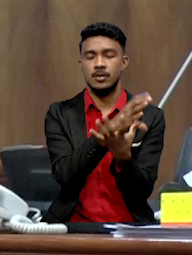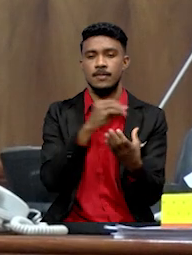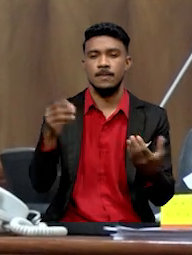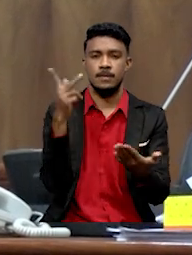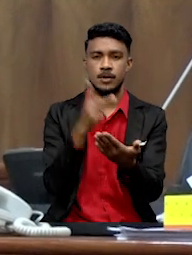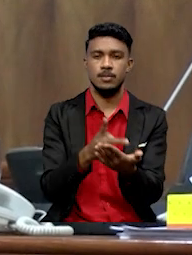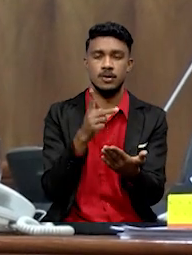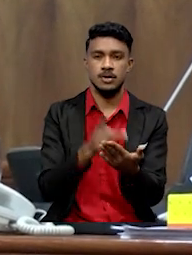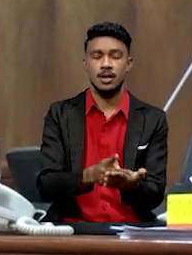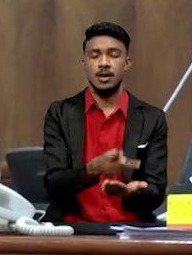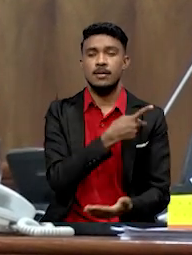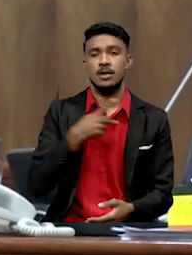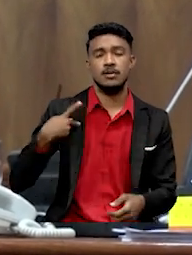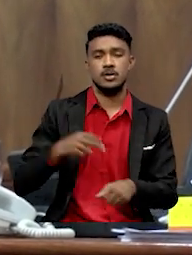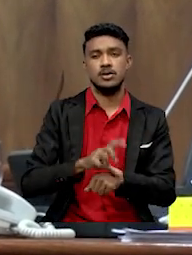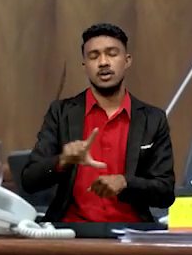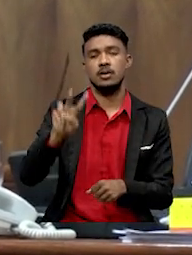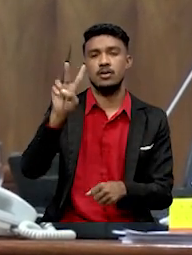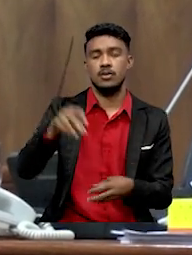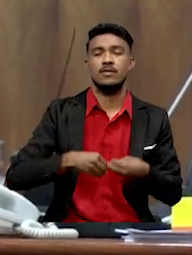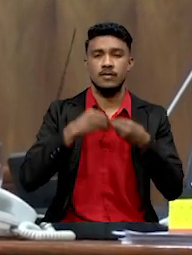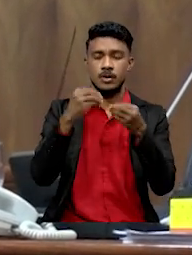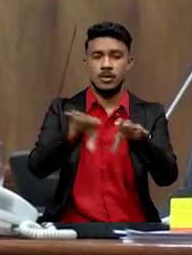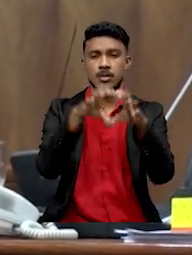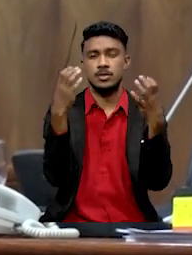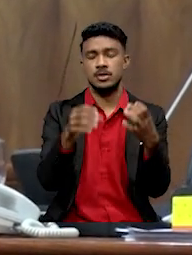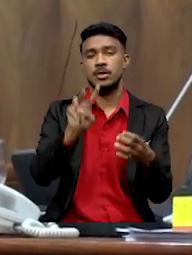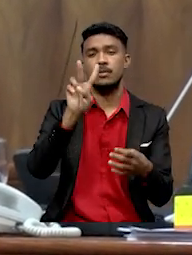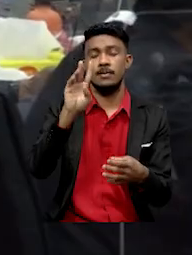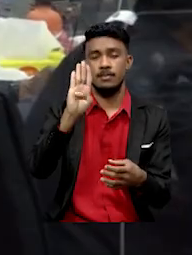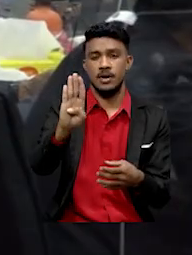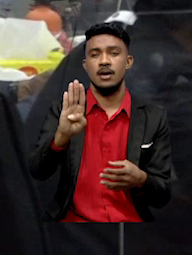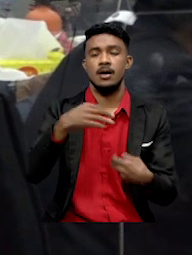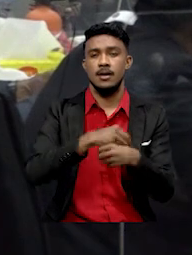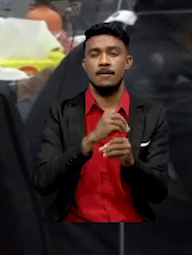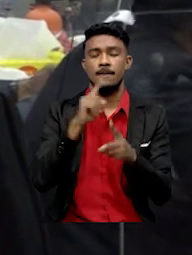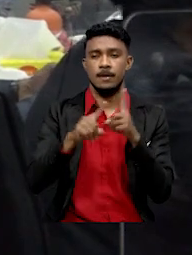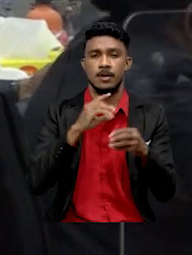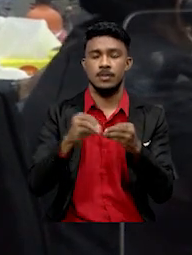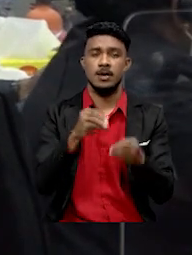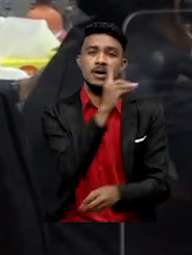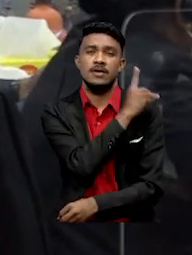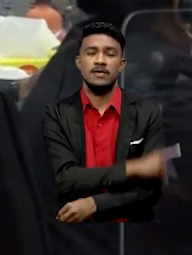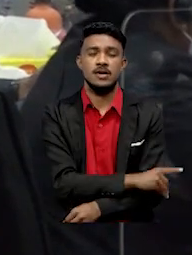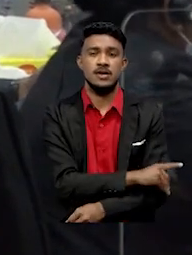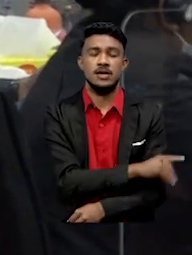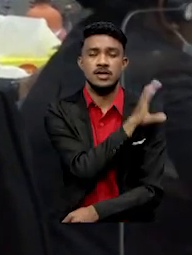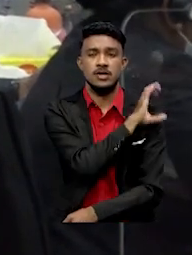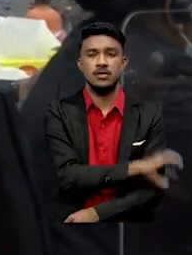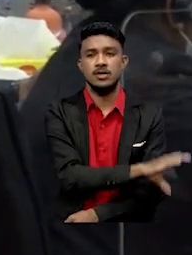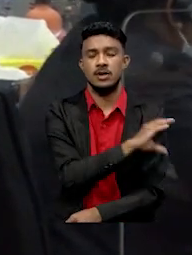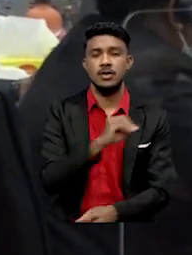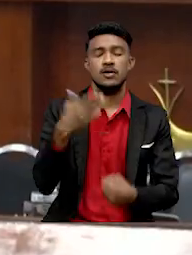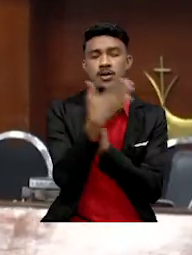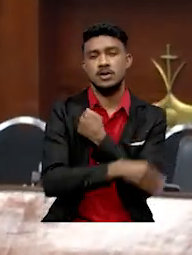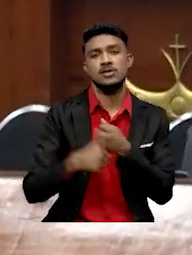resolução Parlamento Nacional Aruane baixa ba Comissão B, nebe trata assunto defesa, segurança no negócio estrangeiro,